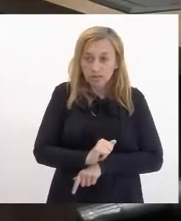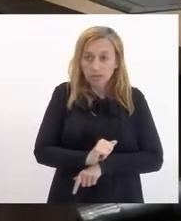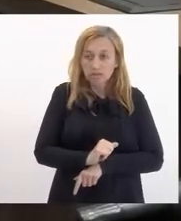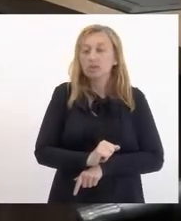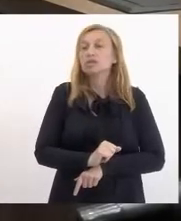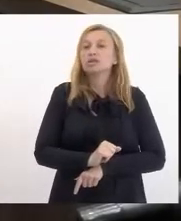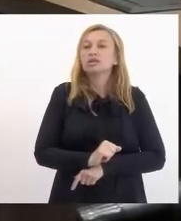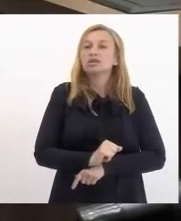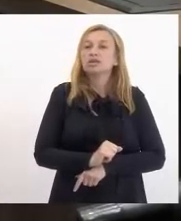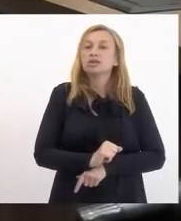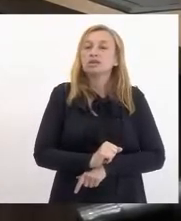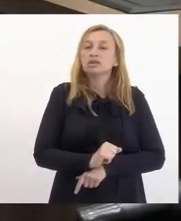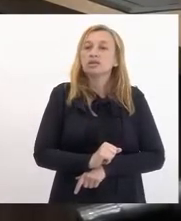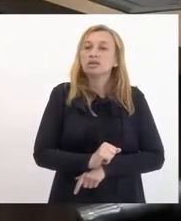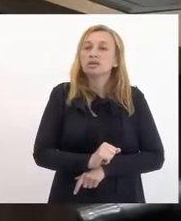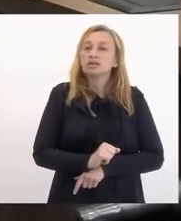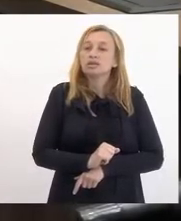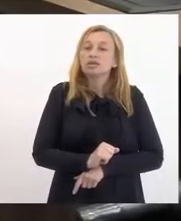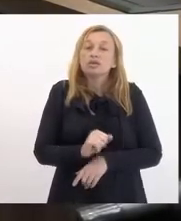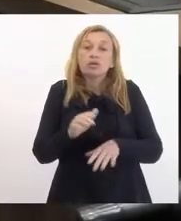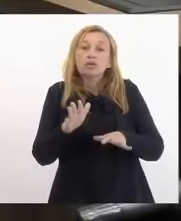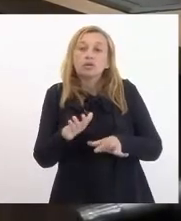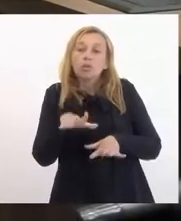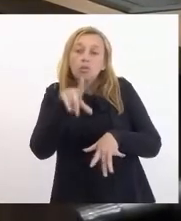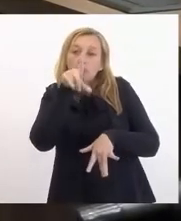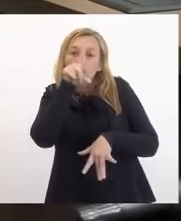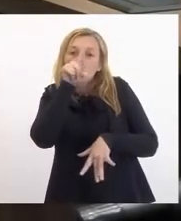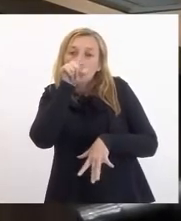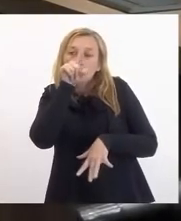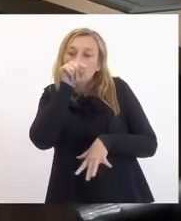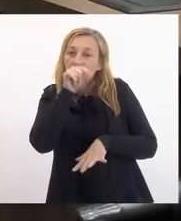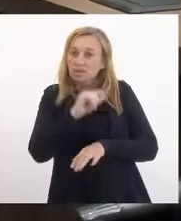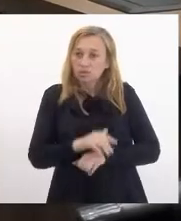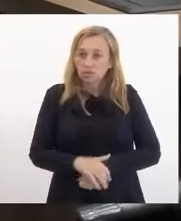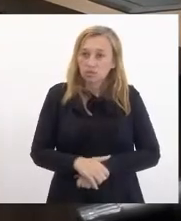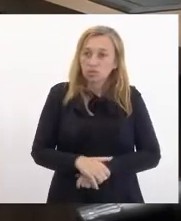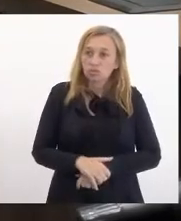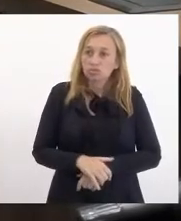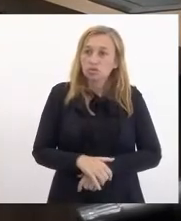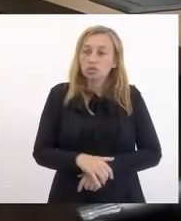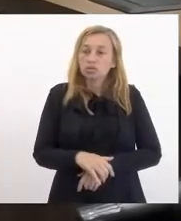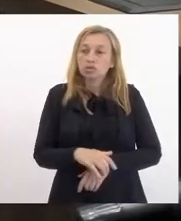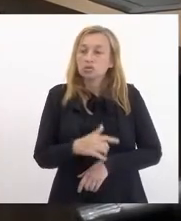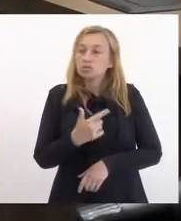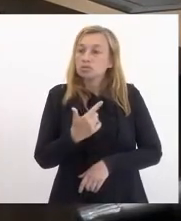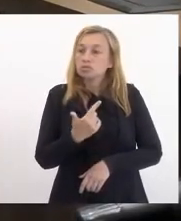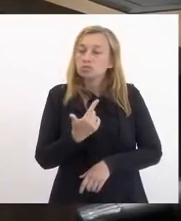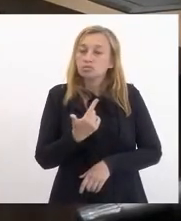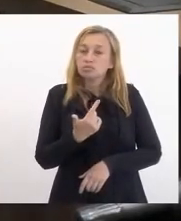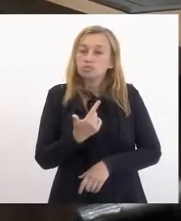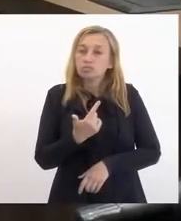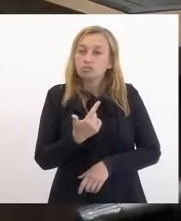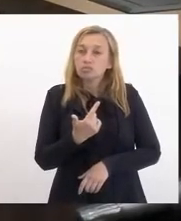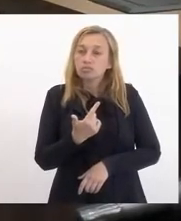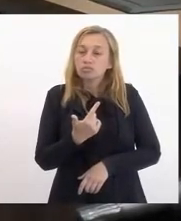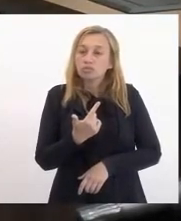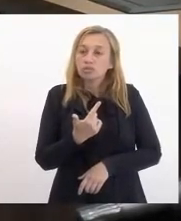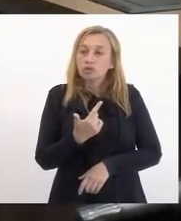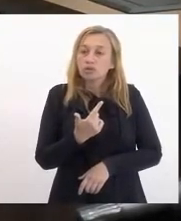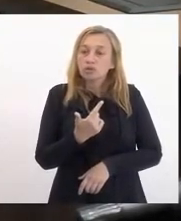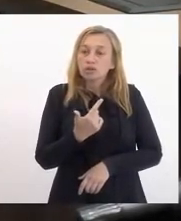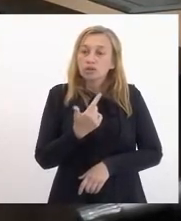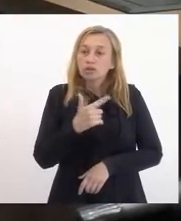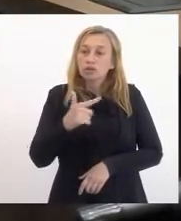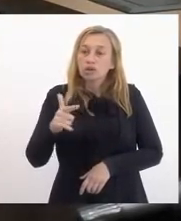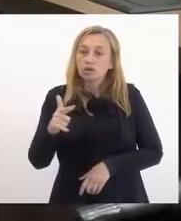sanhaço, são pássaros que não estão extintos por causa